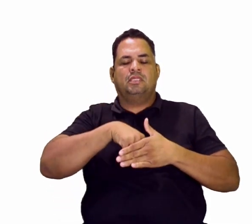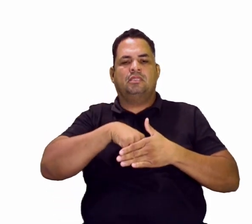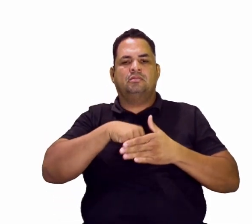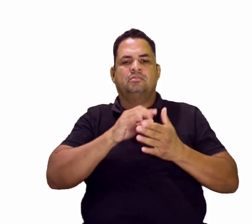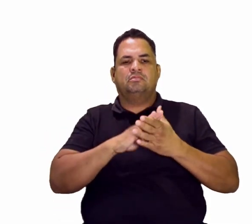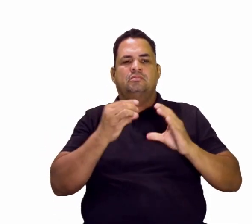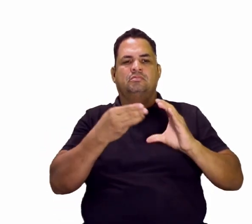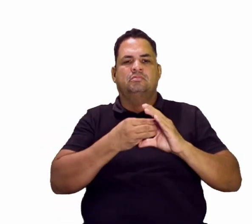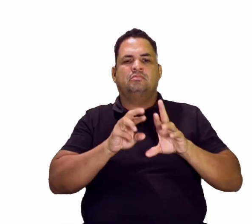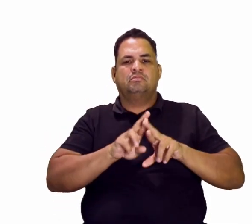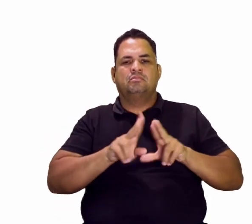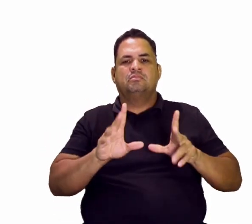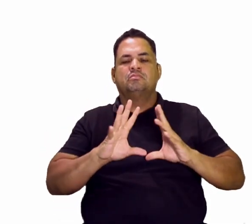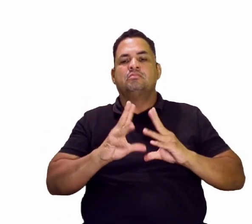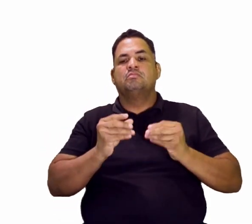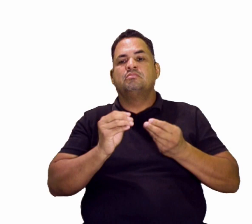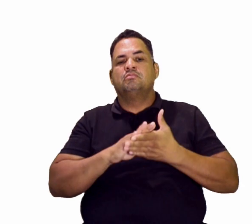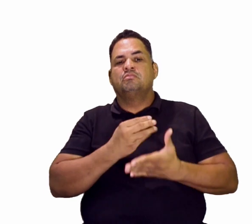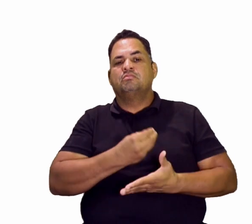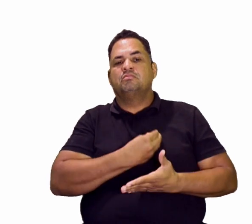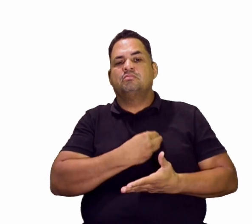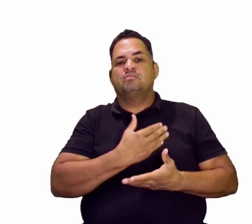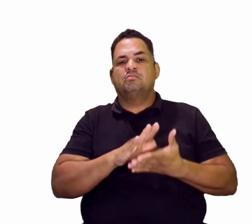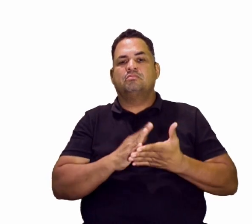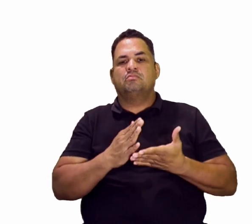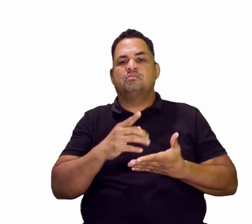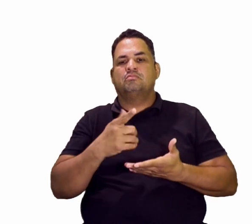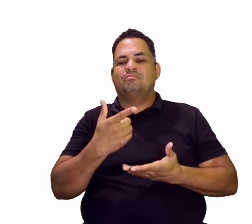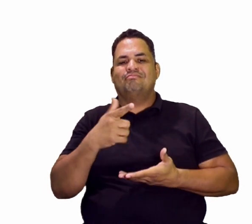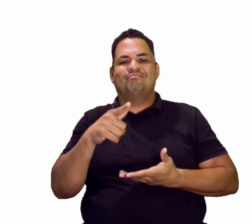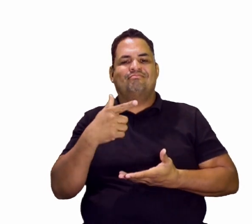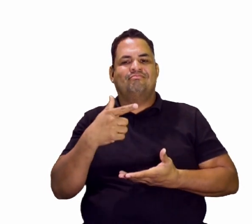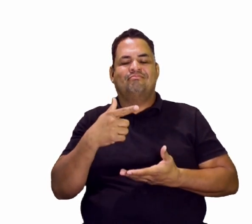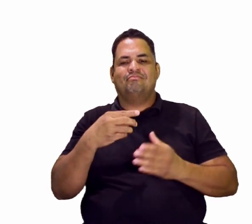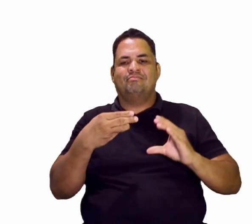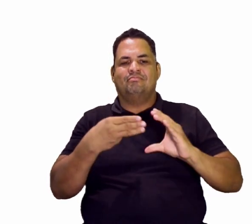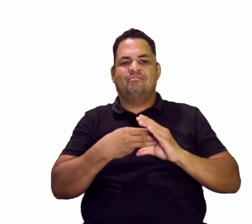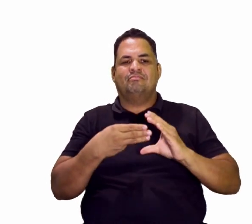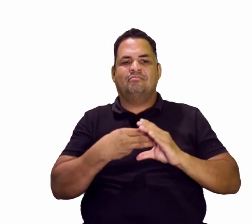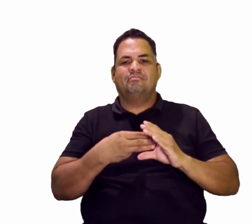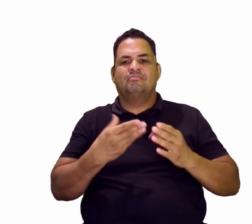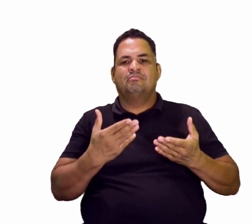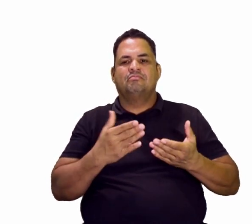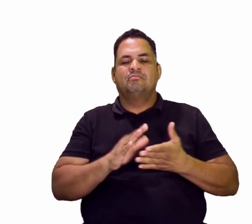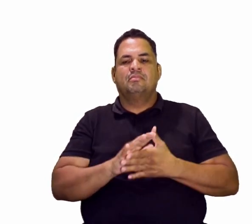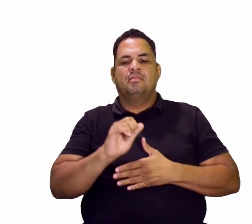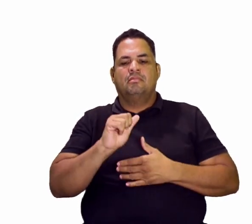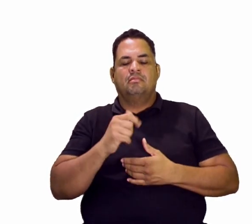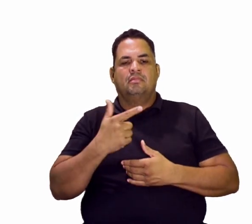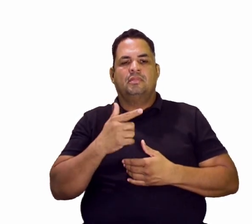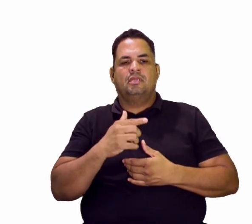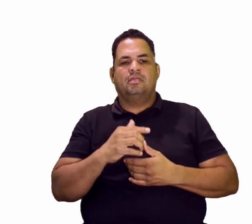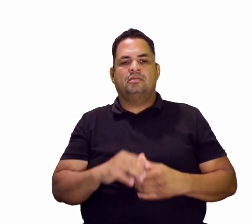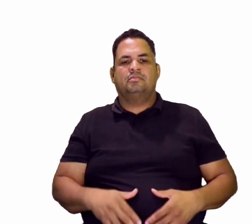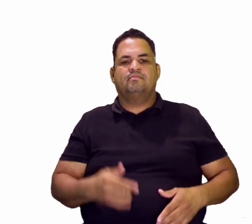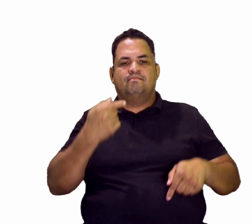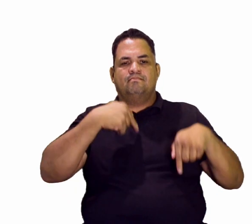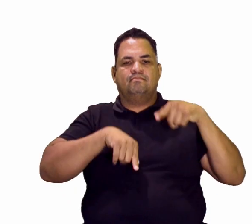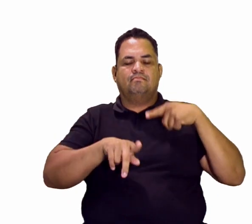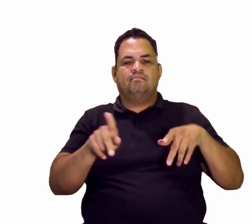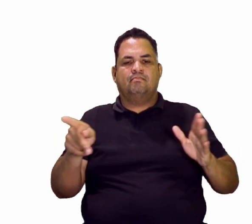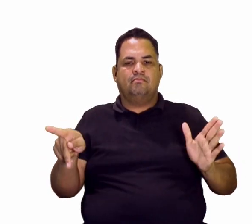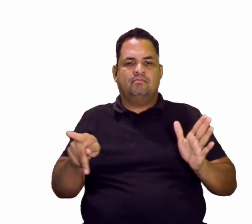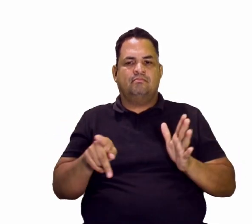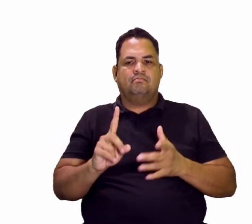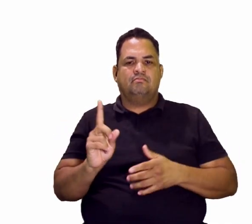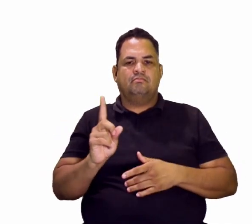células. Diferentemente de todos os seres vivos, esses organismos não possuem células, portanto, acelulares. E o